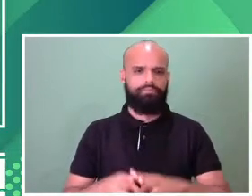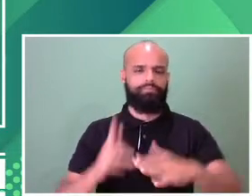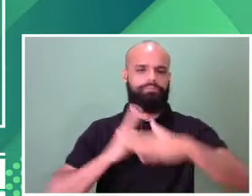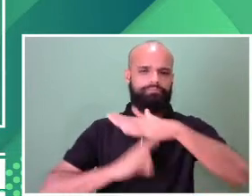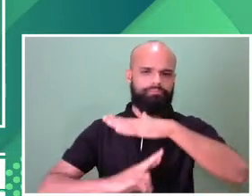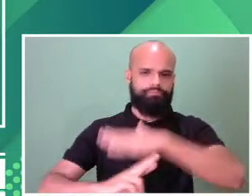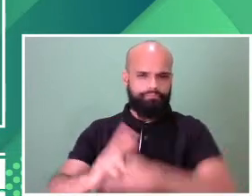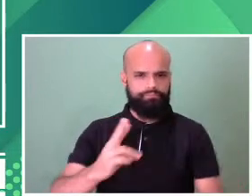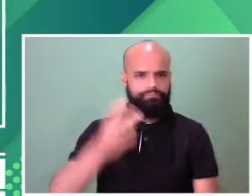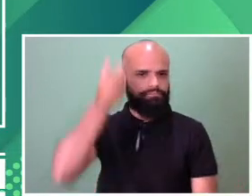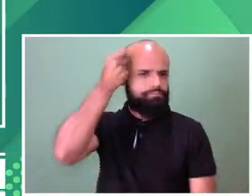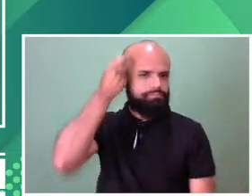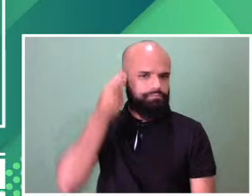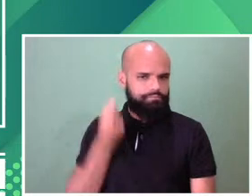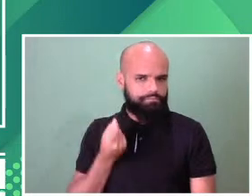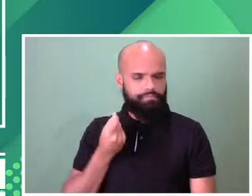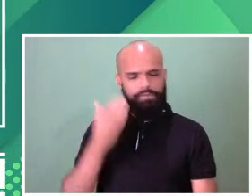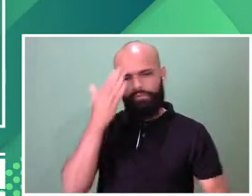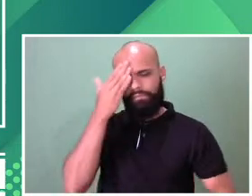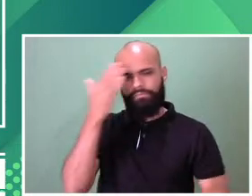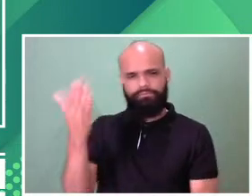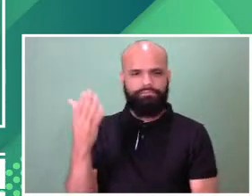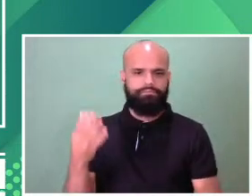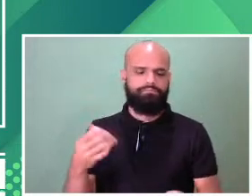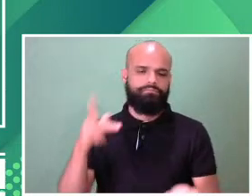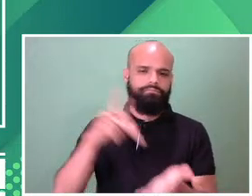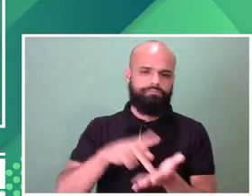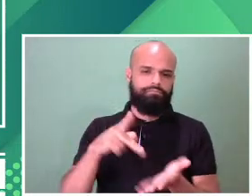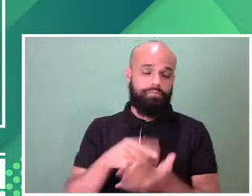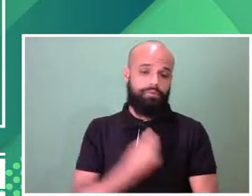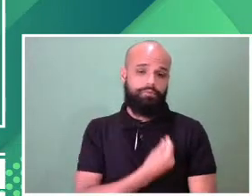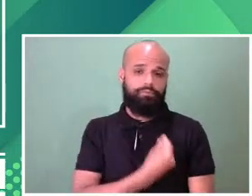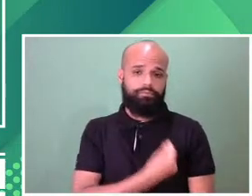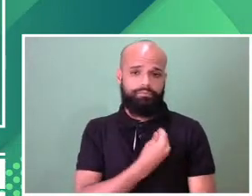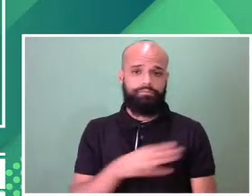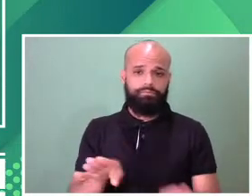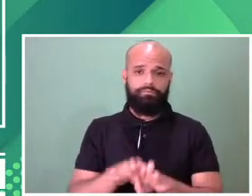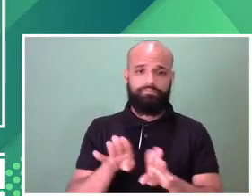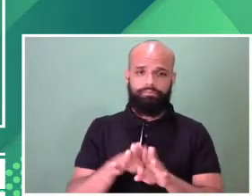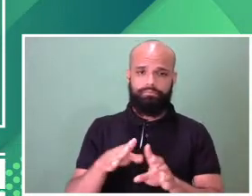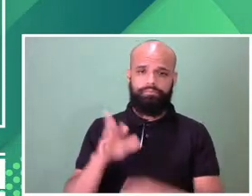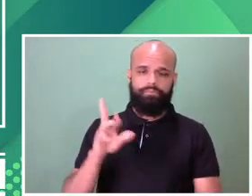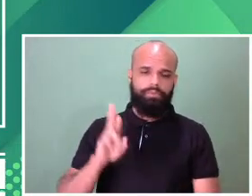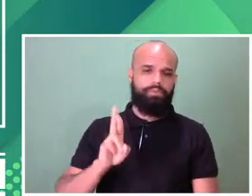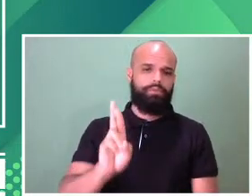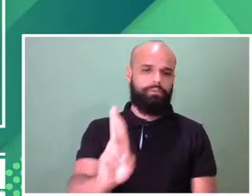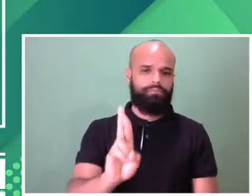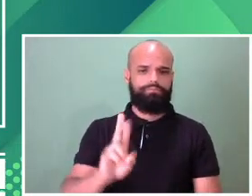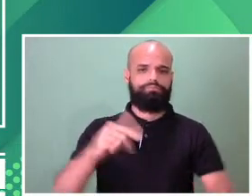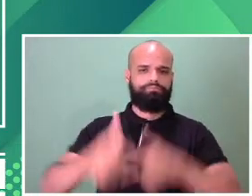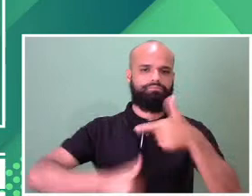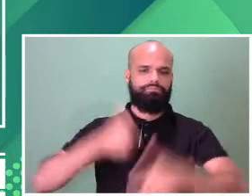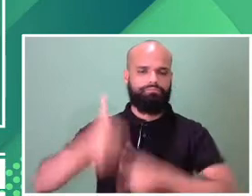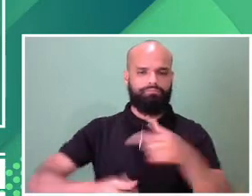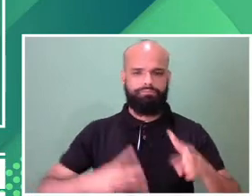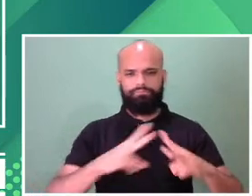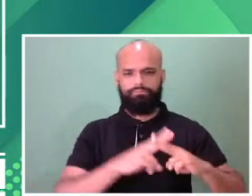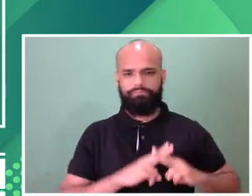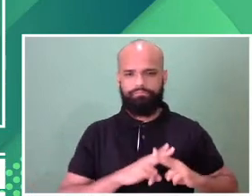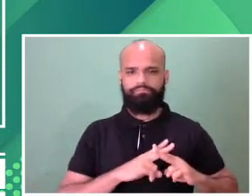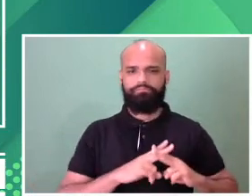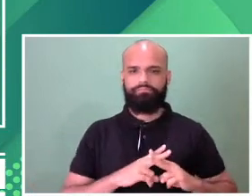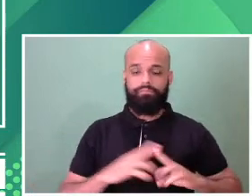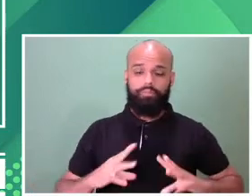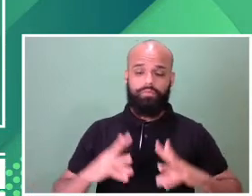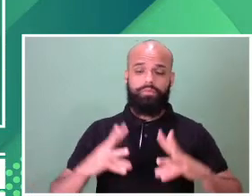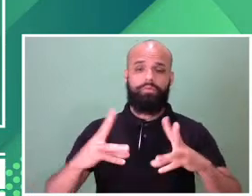Pereira. Eu agradeço a presença dela e a representação desse trabalho da UNIR, a